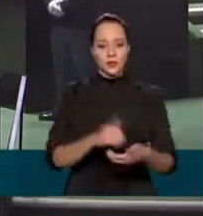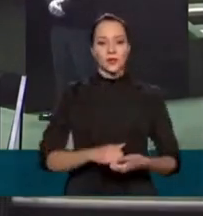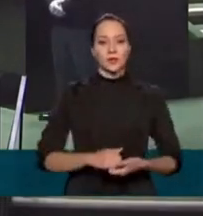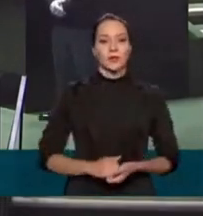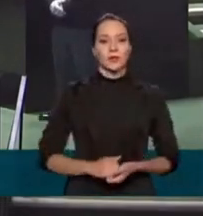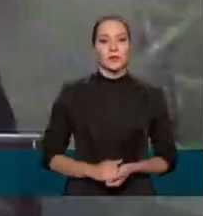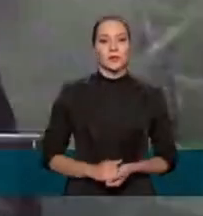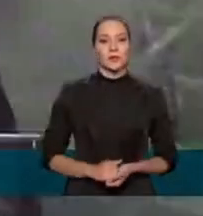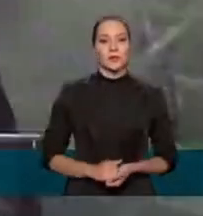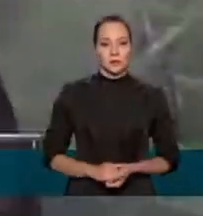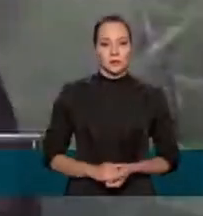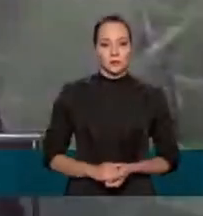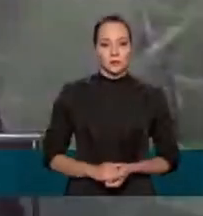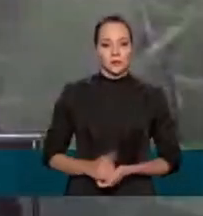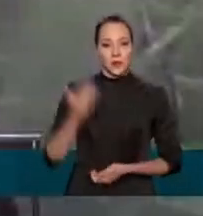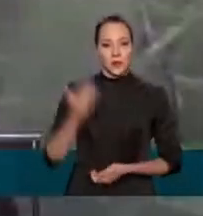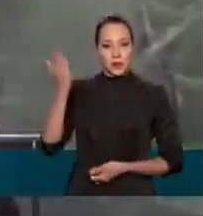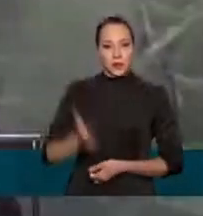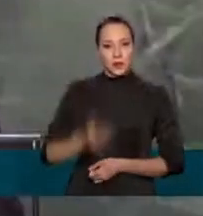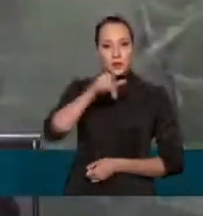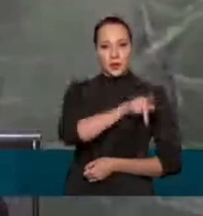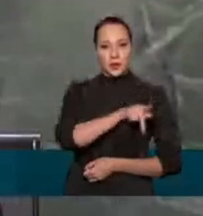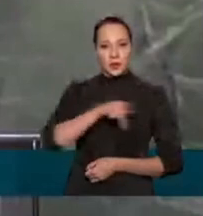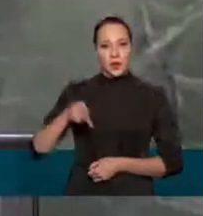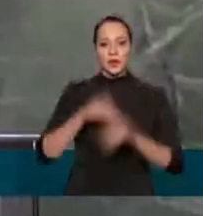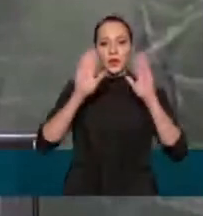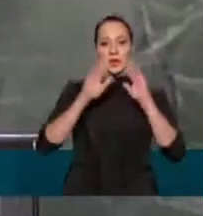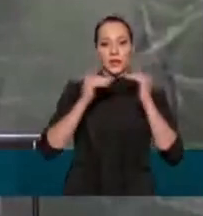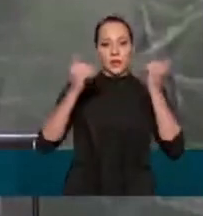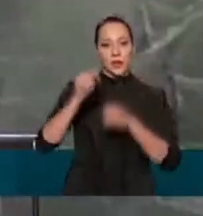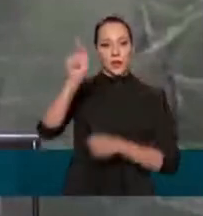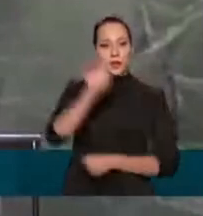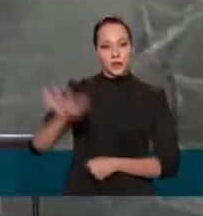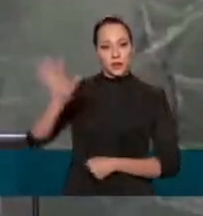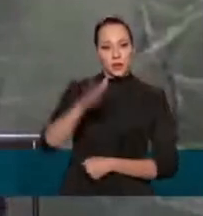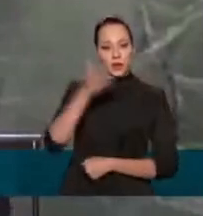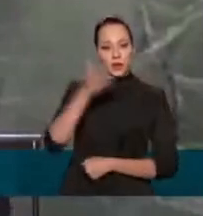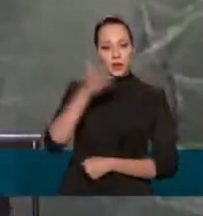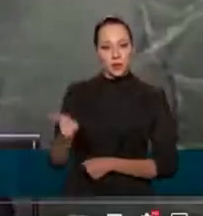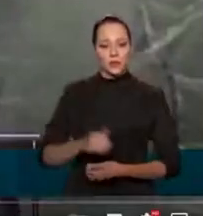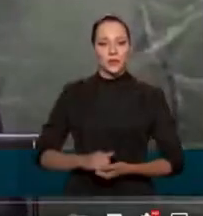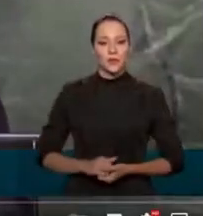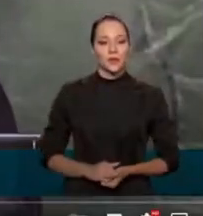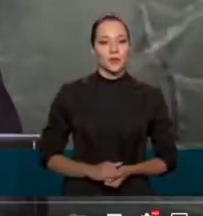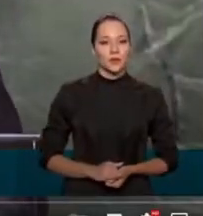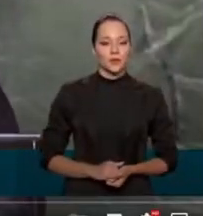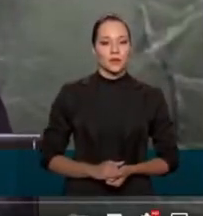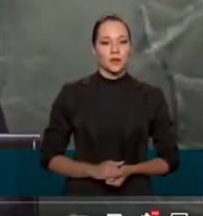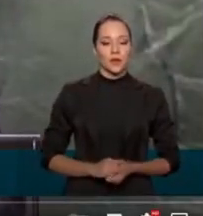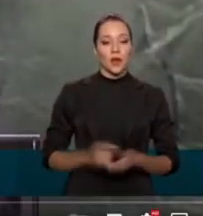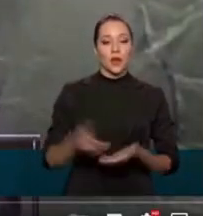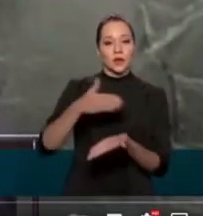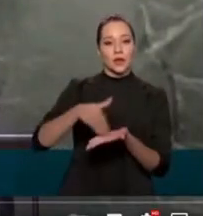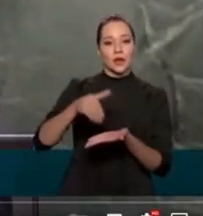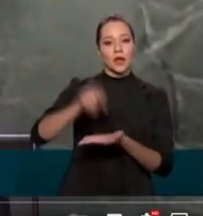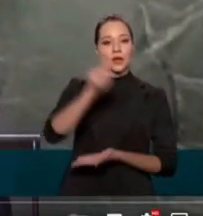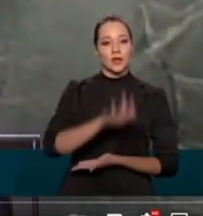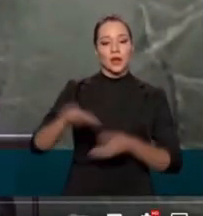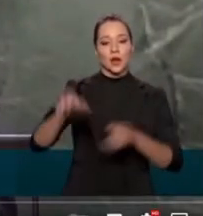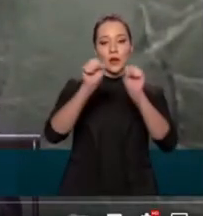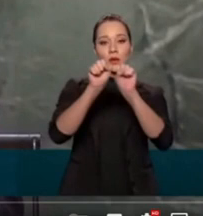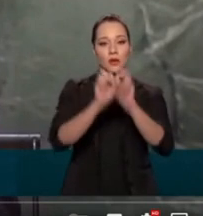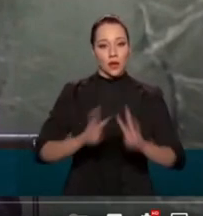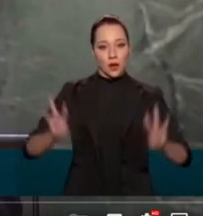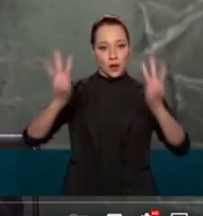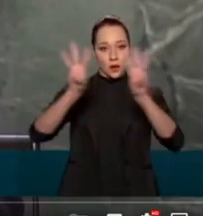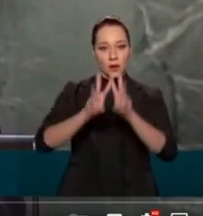E aí o senhor presidente da assembleia-geral habitantes a rede a sua secretário-geral